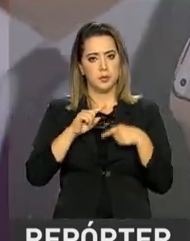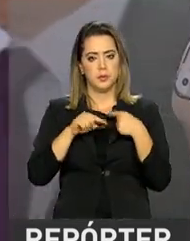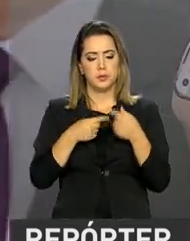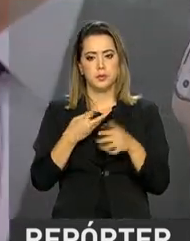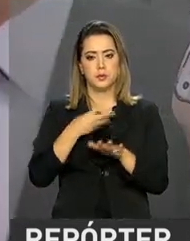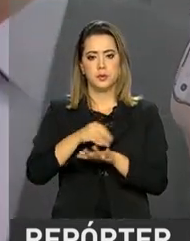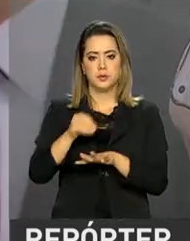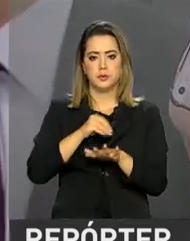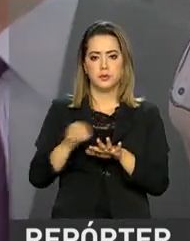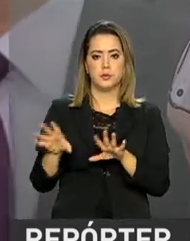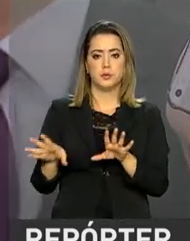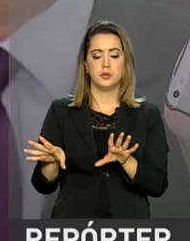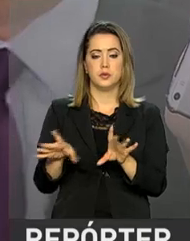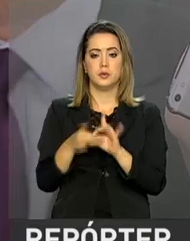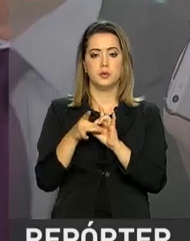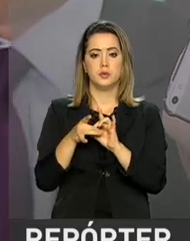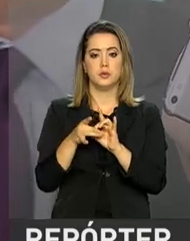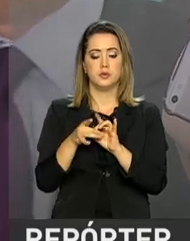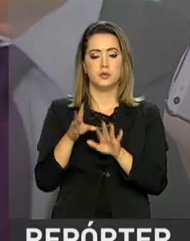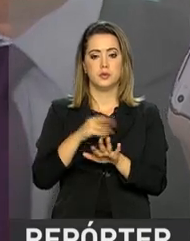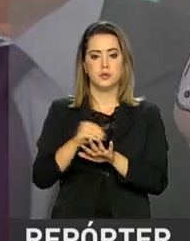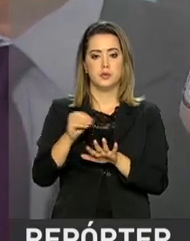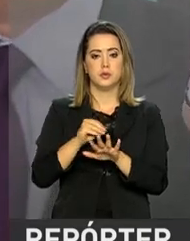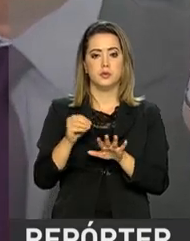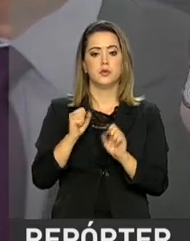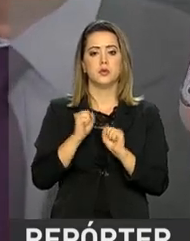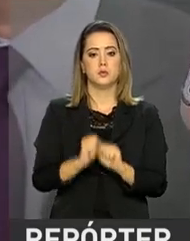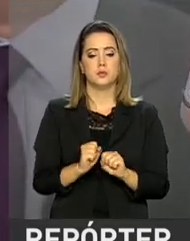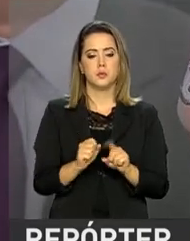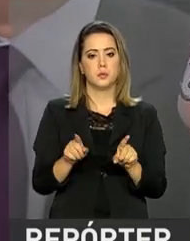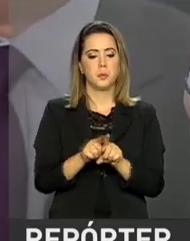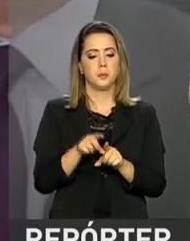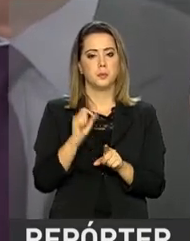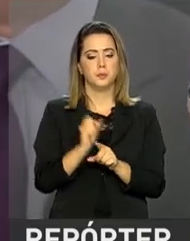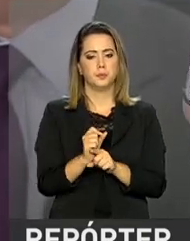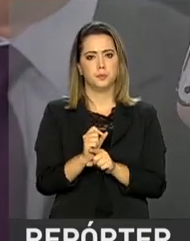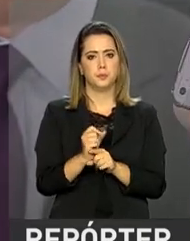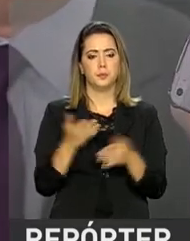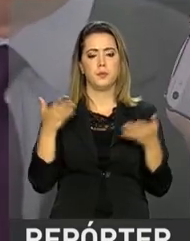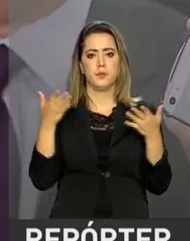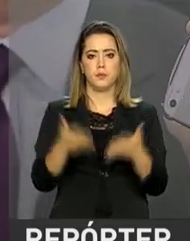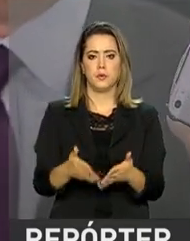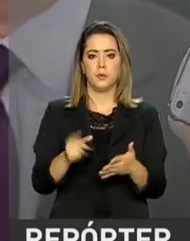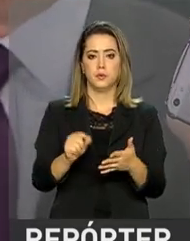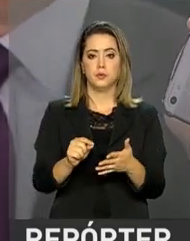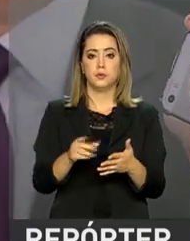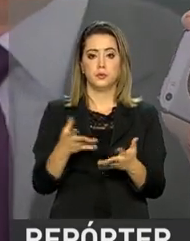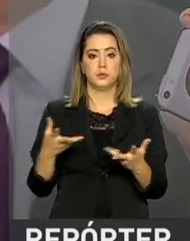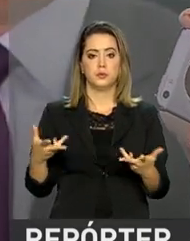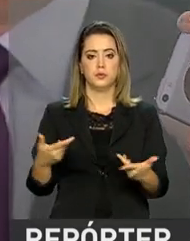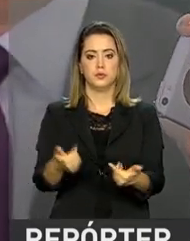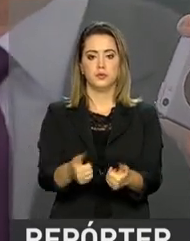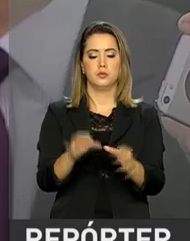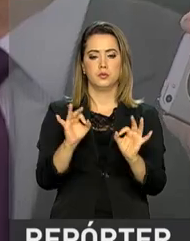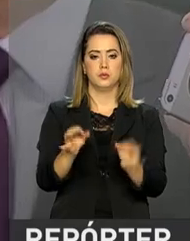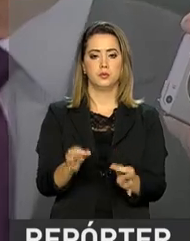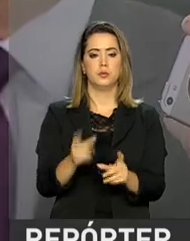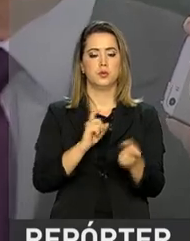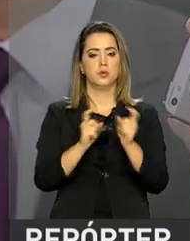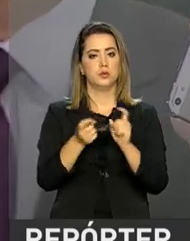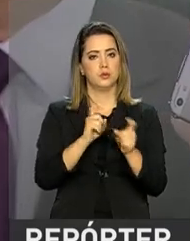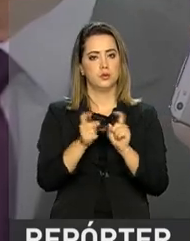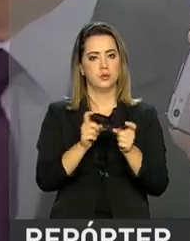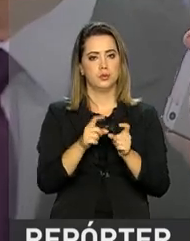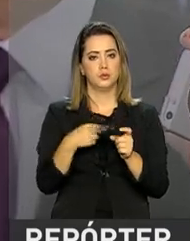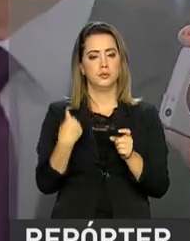informação e da integração da mesma que nós consigamos a partir daí terá eficiência plena na gestão